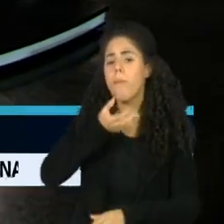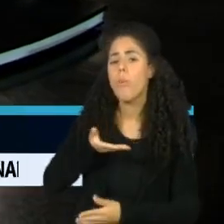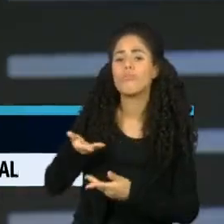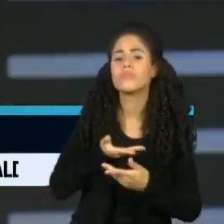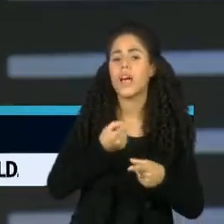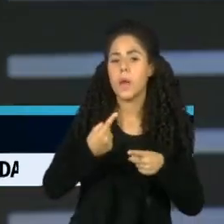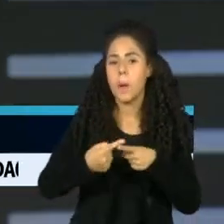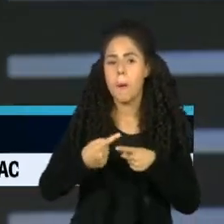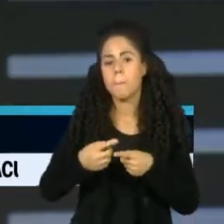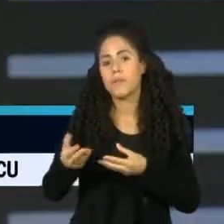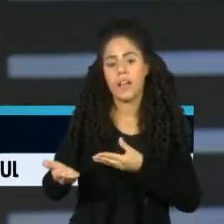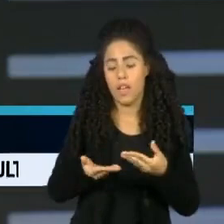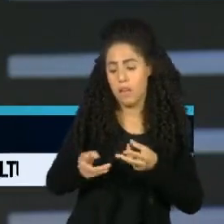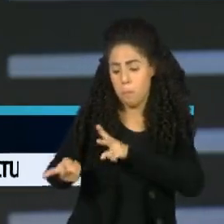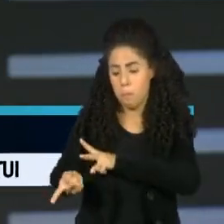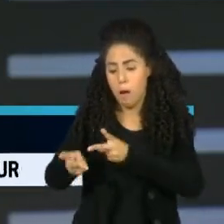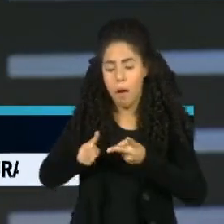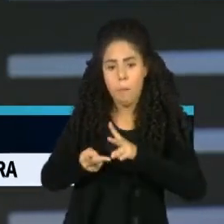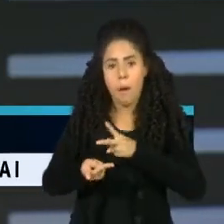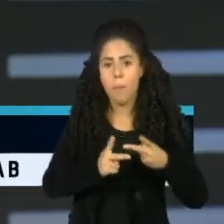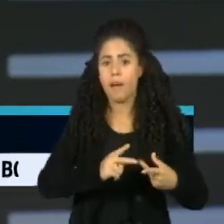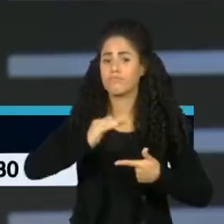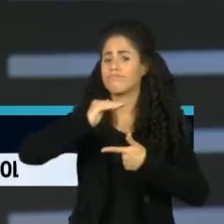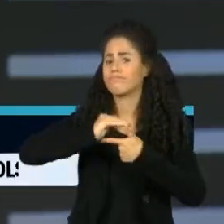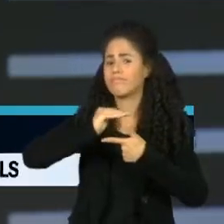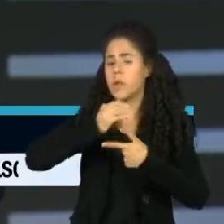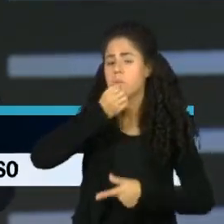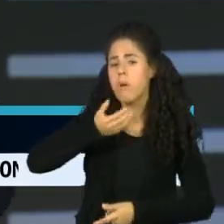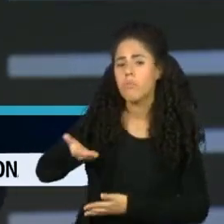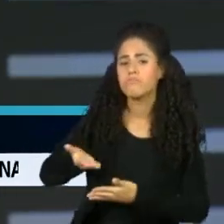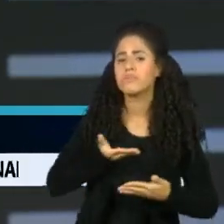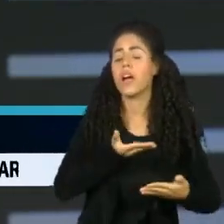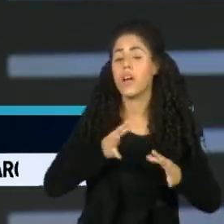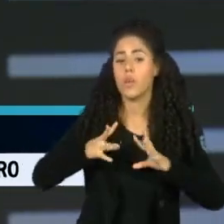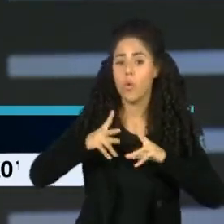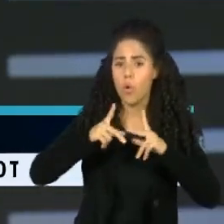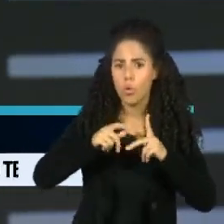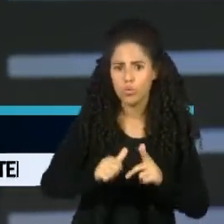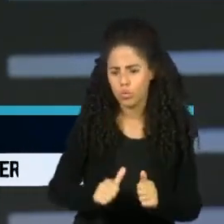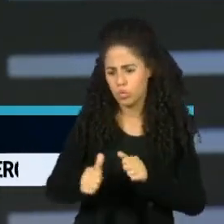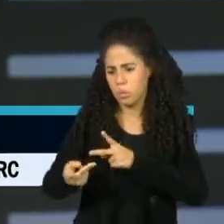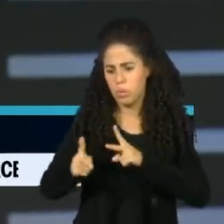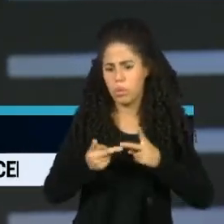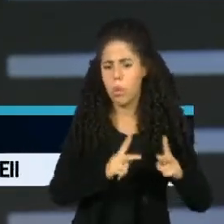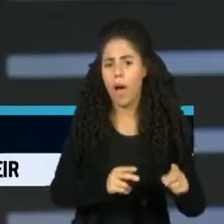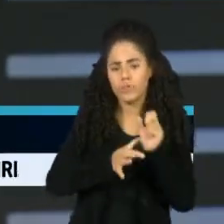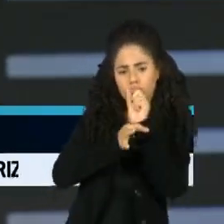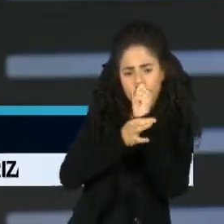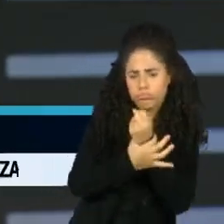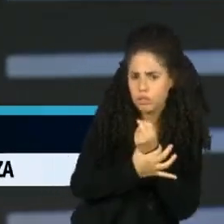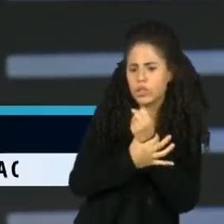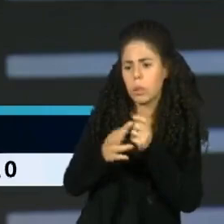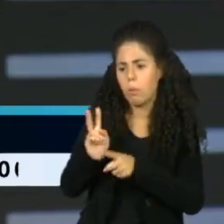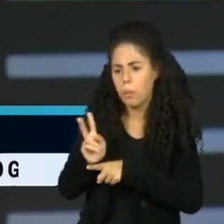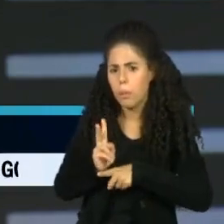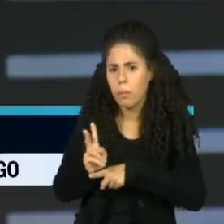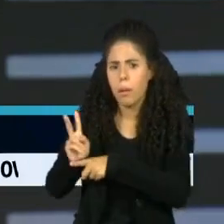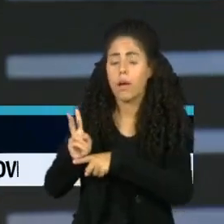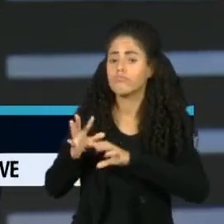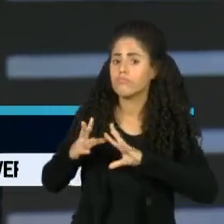Na verdade, as transferências digitais, obviamente, com todas as salvaguardas, problemas de segurança, etc., mas